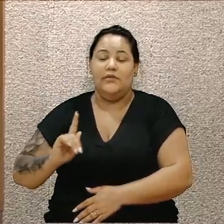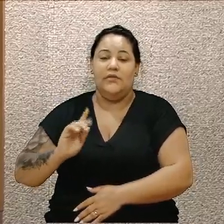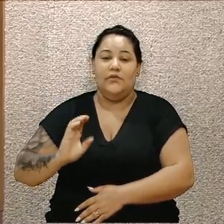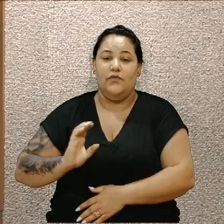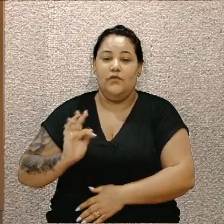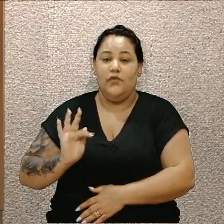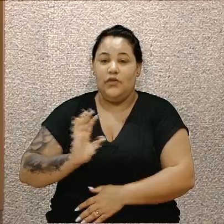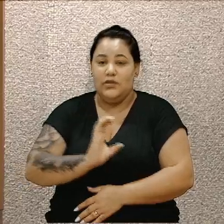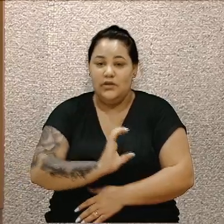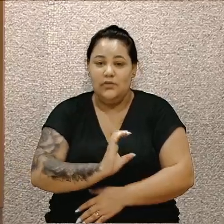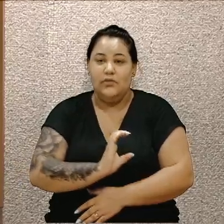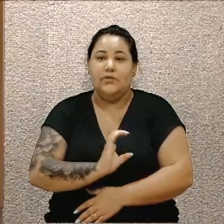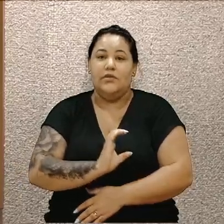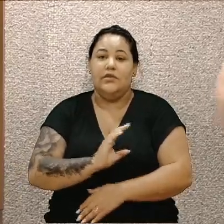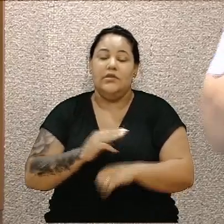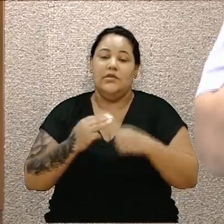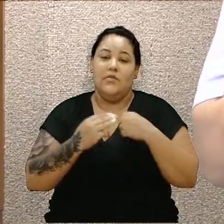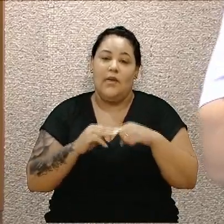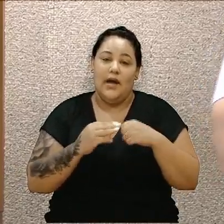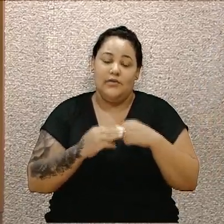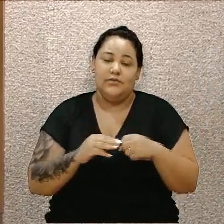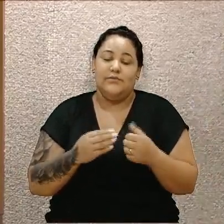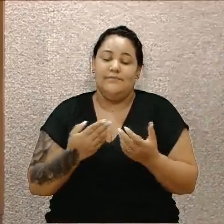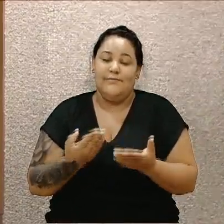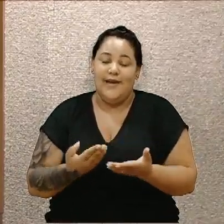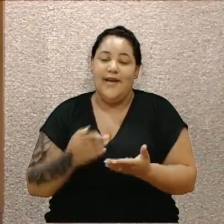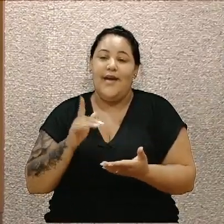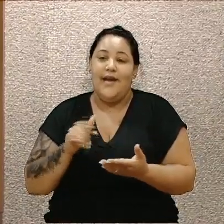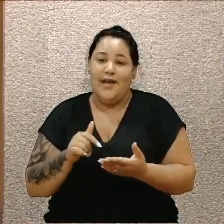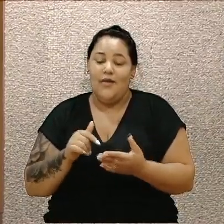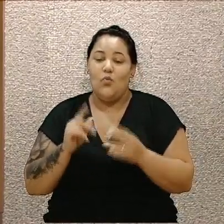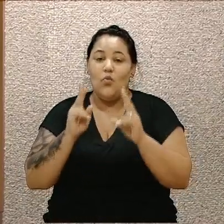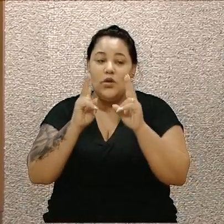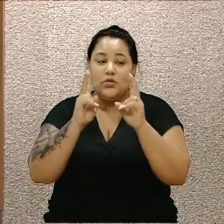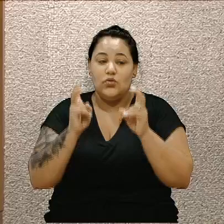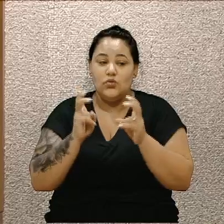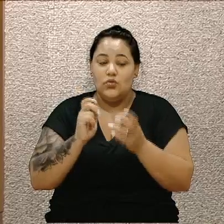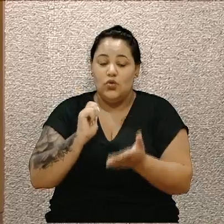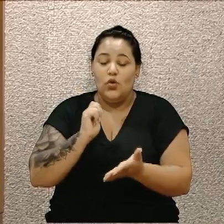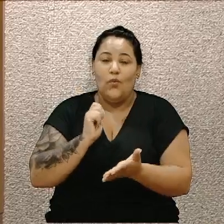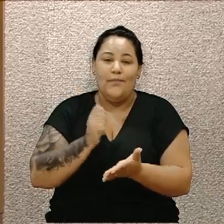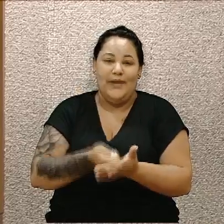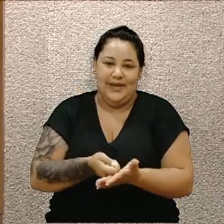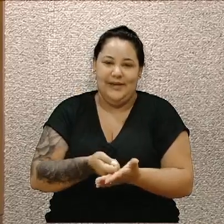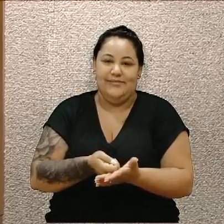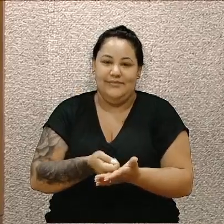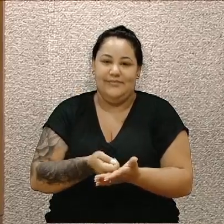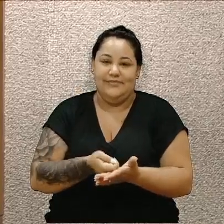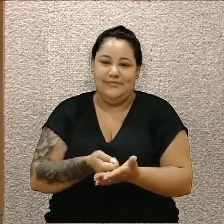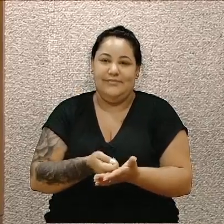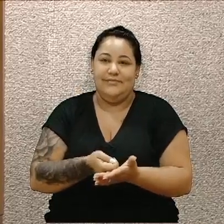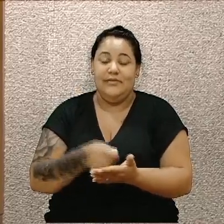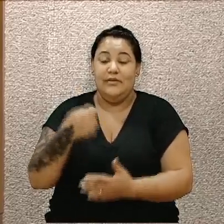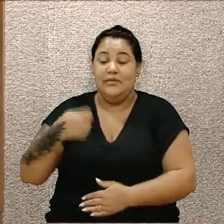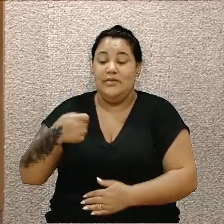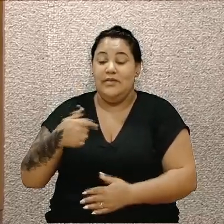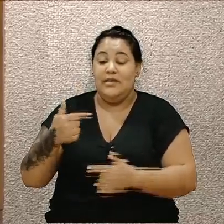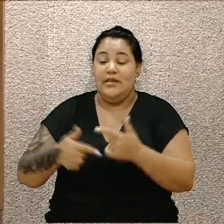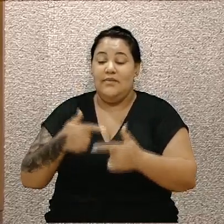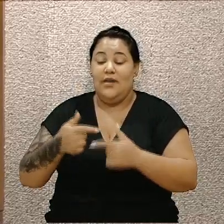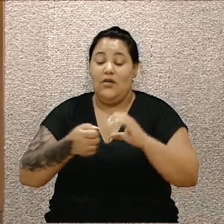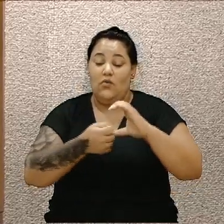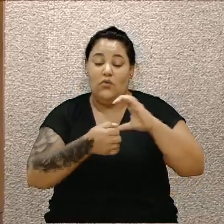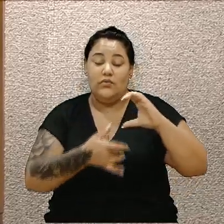Cunha, não envolver São Marcos, né? É uma temática que, obrigatoriamente, ela tem que trabalhar esse conceito de